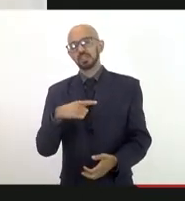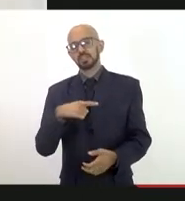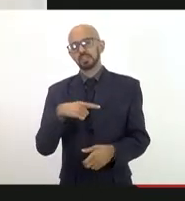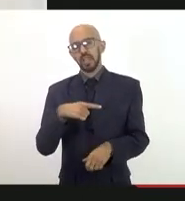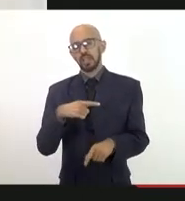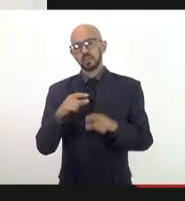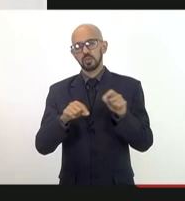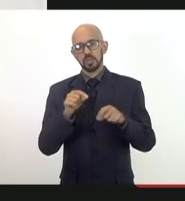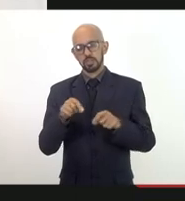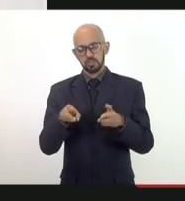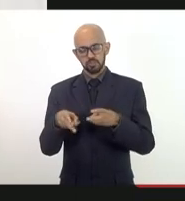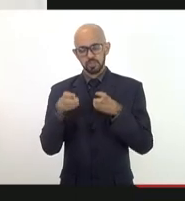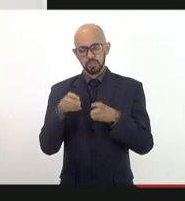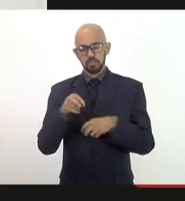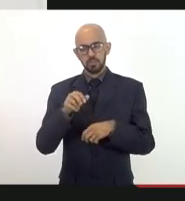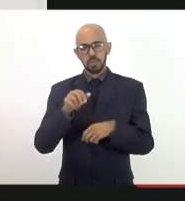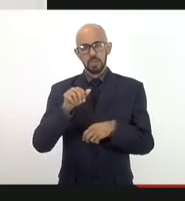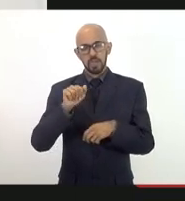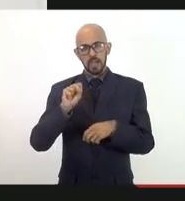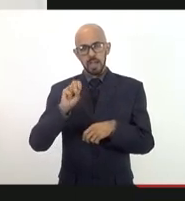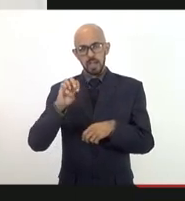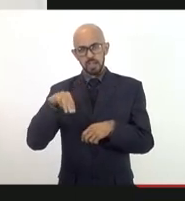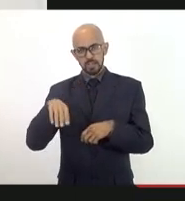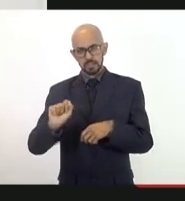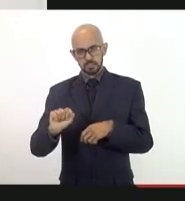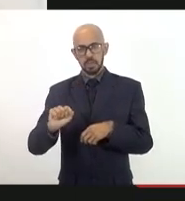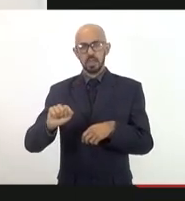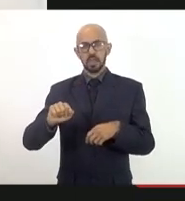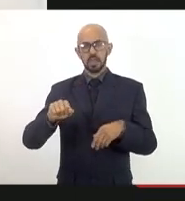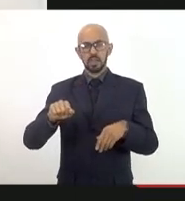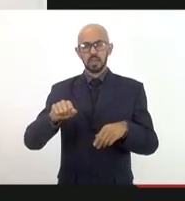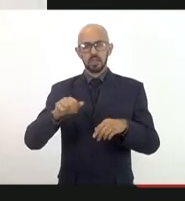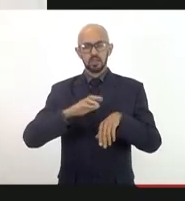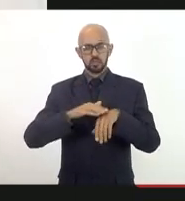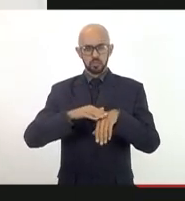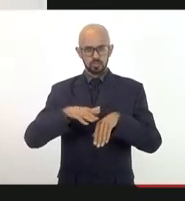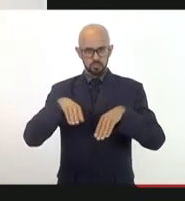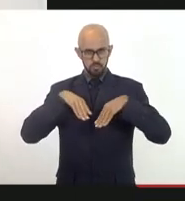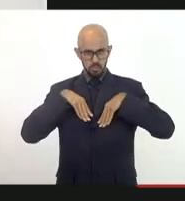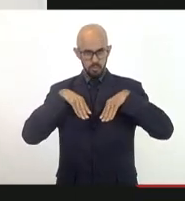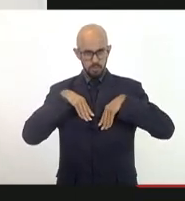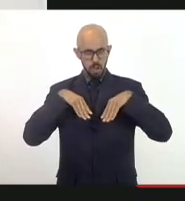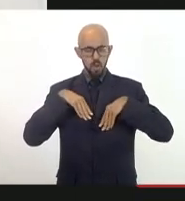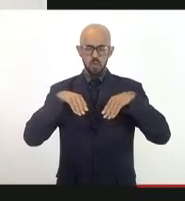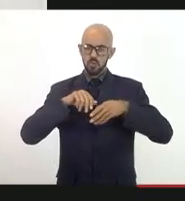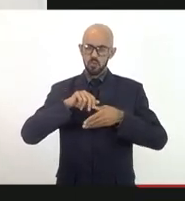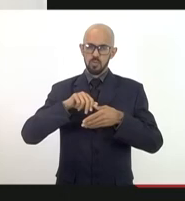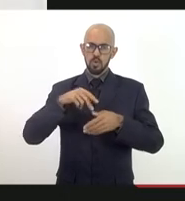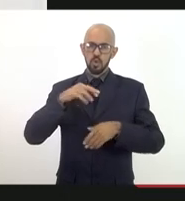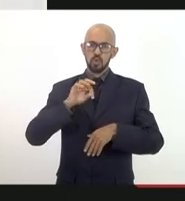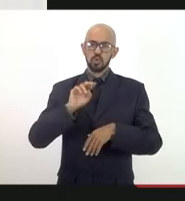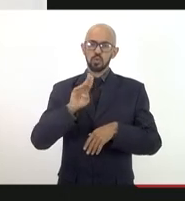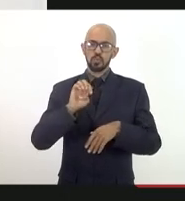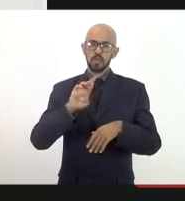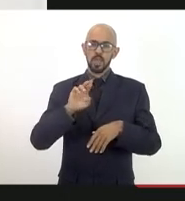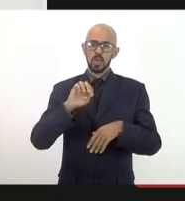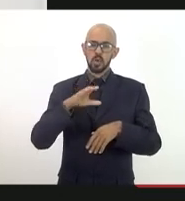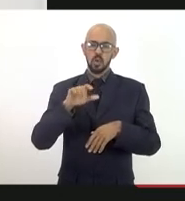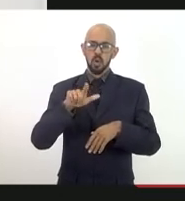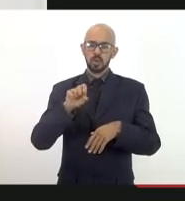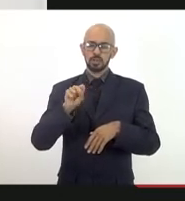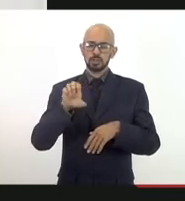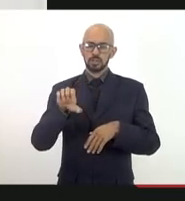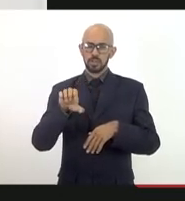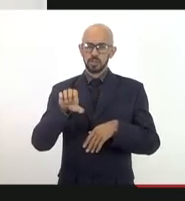tuberculose, a asma, a doença pulmonar, obstrutiva crônica. Na semana passada, quando nós conversamos, deputada Marta Rocha,